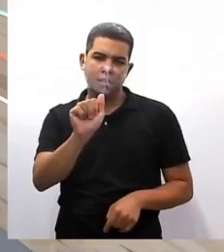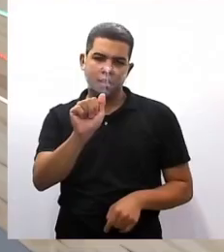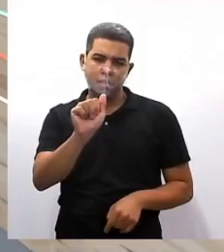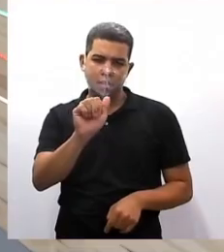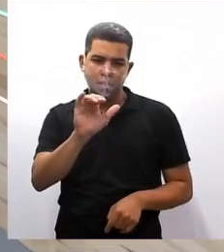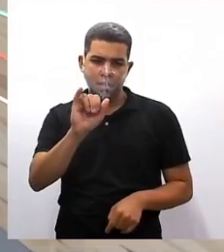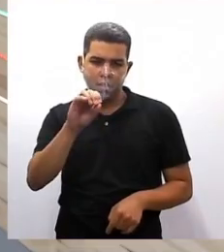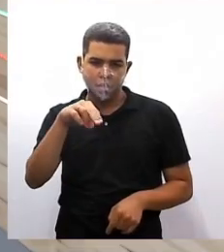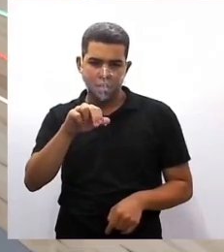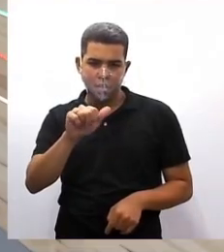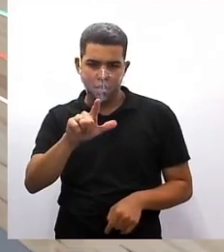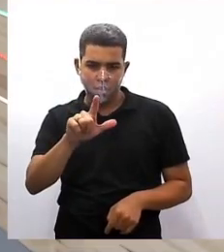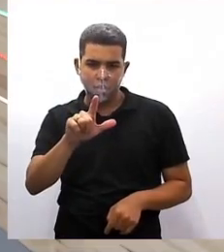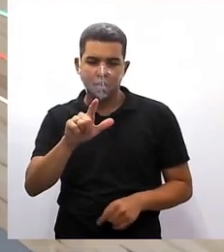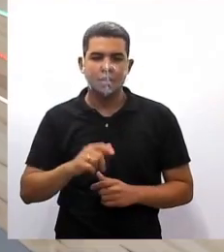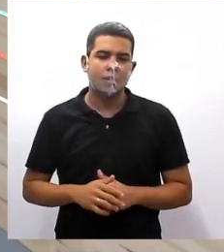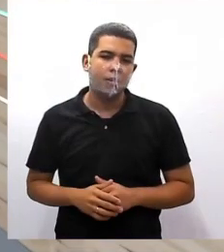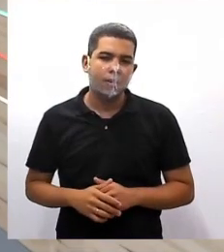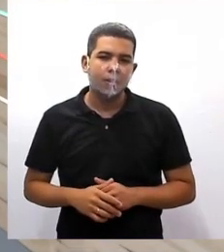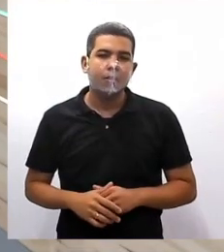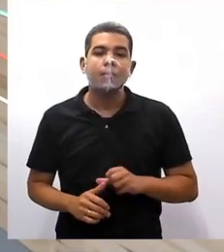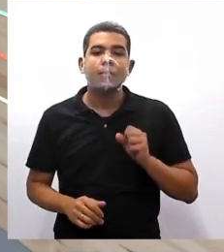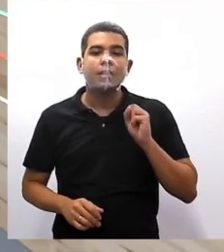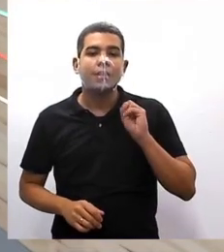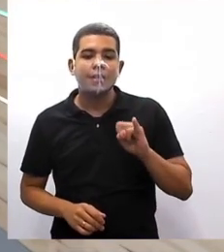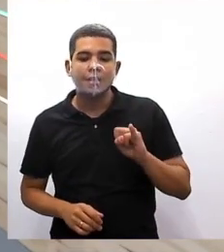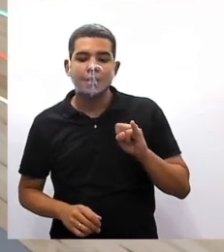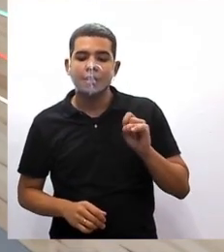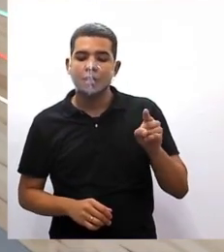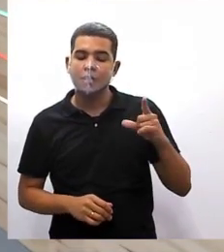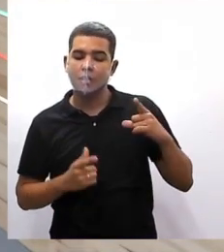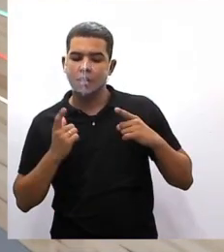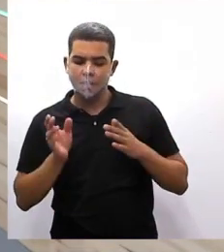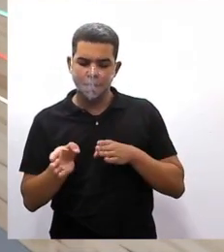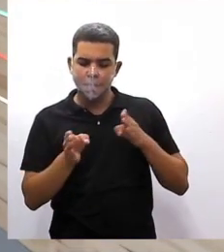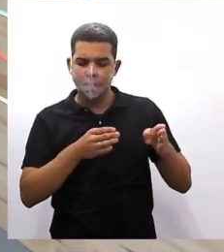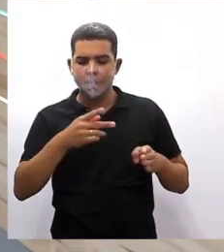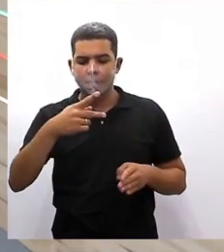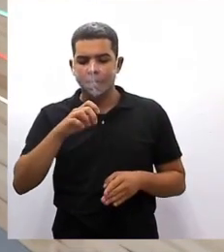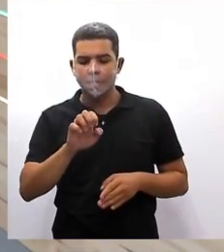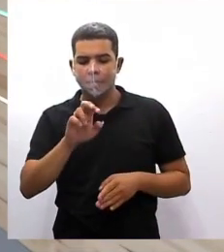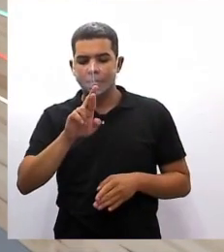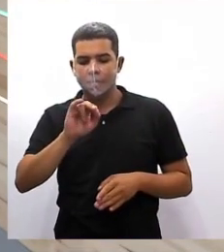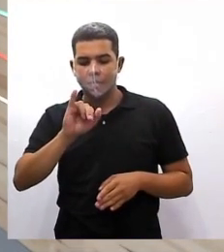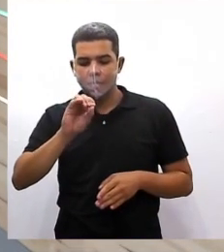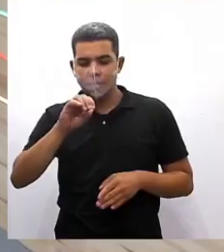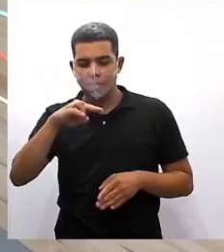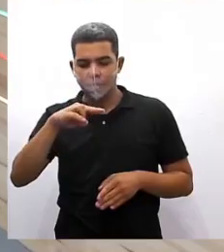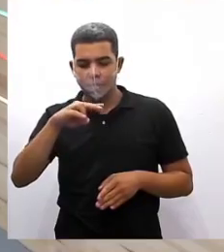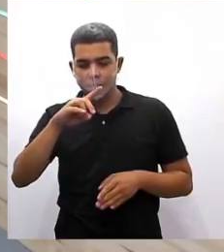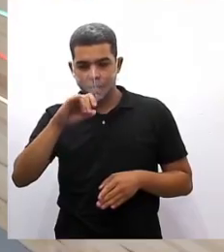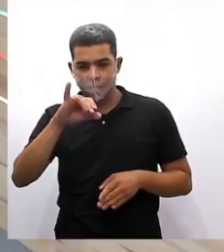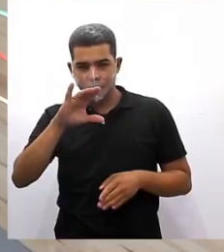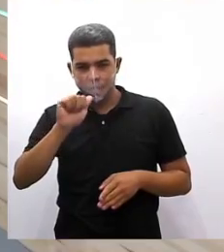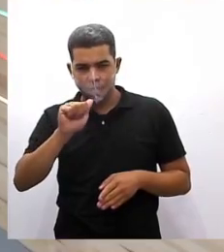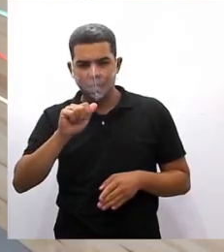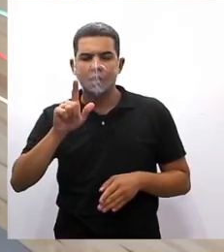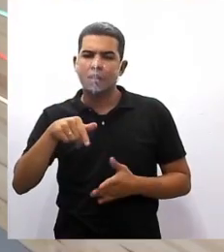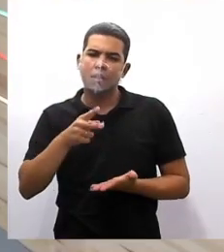E casas infinitas, mas que tem parte periódica, também é o número racional. Como